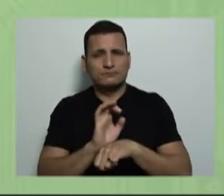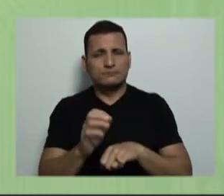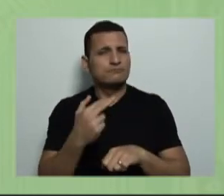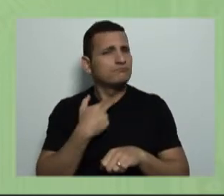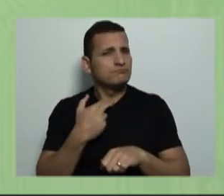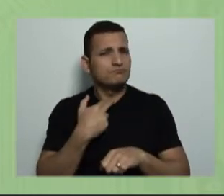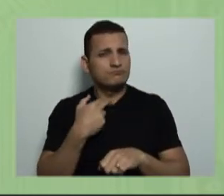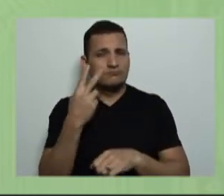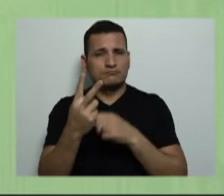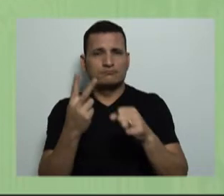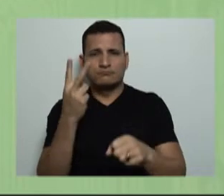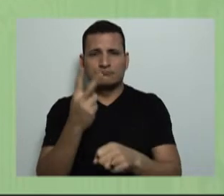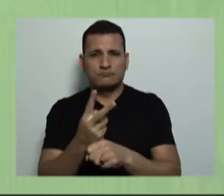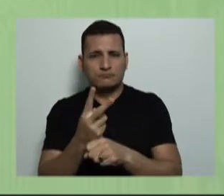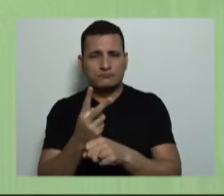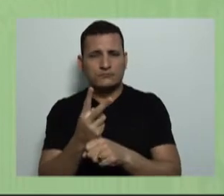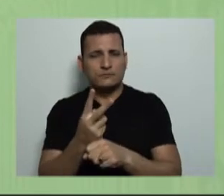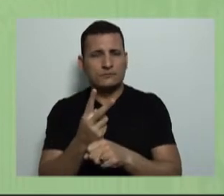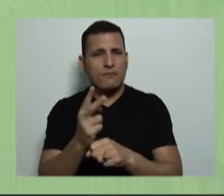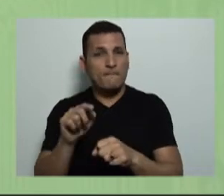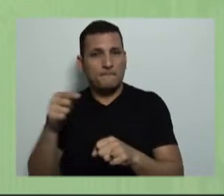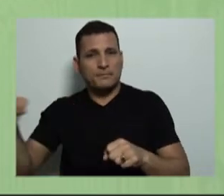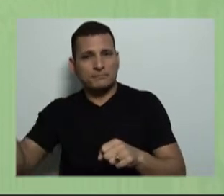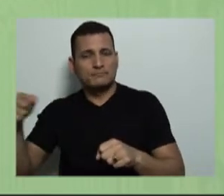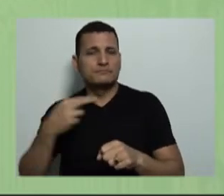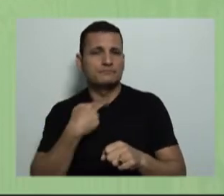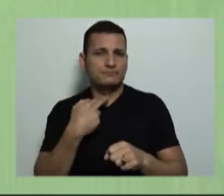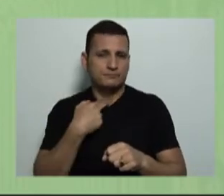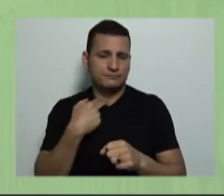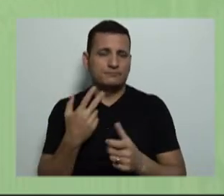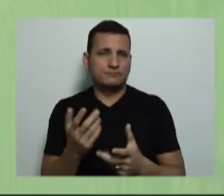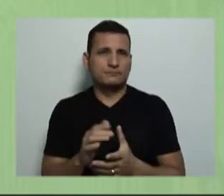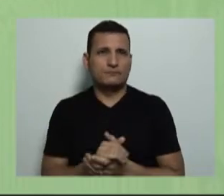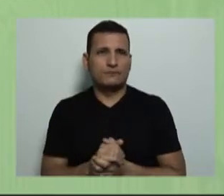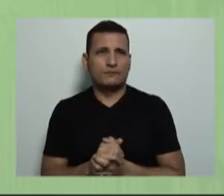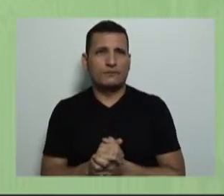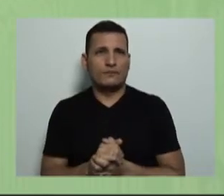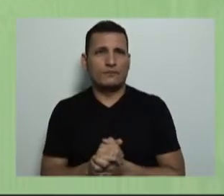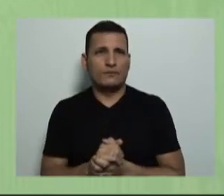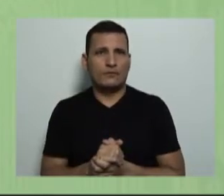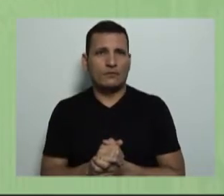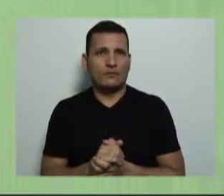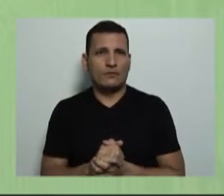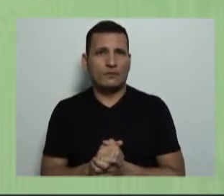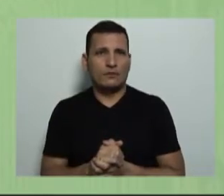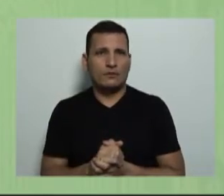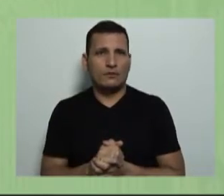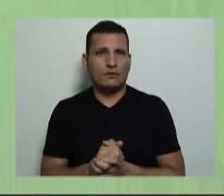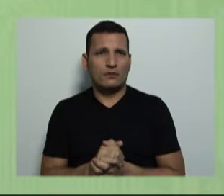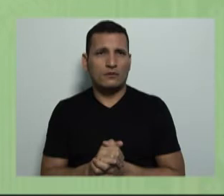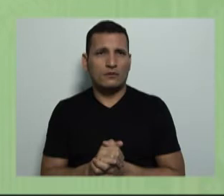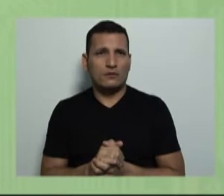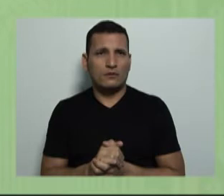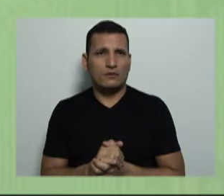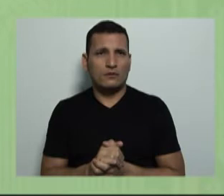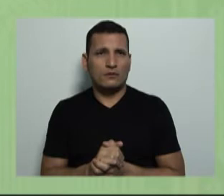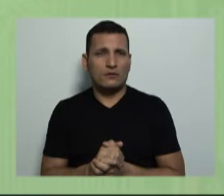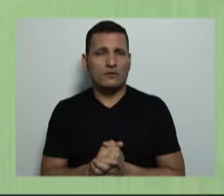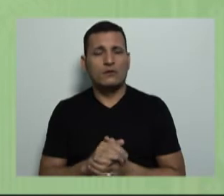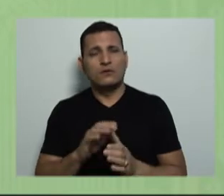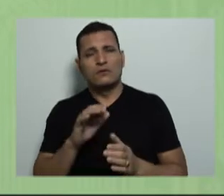a 2 anos em uma mesma concedente, exceto quando se tratar de estagiário com necessidades